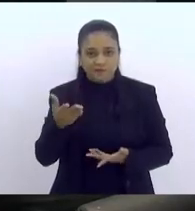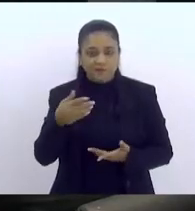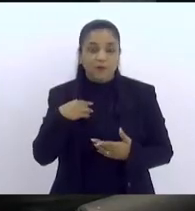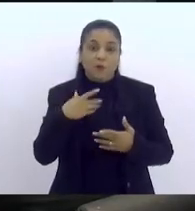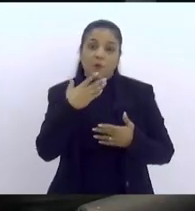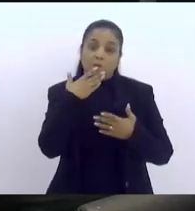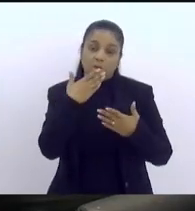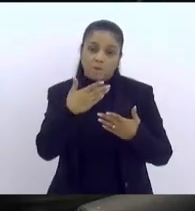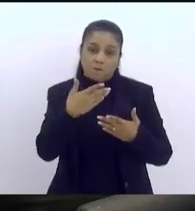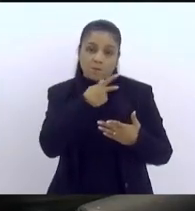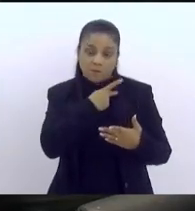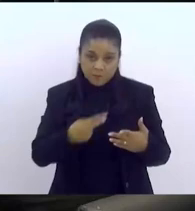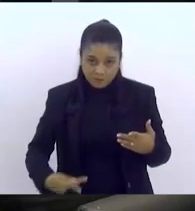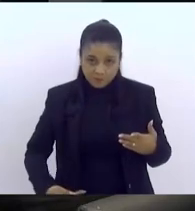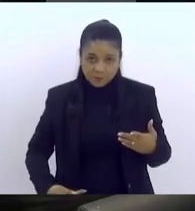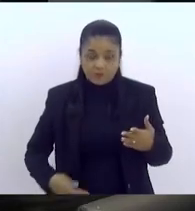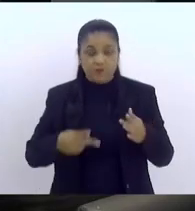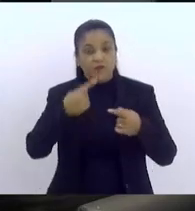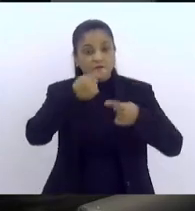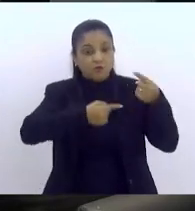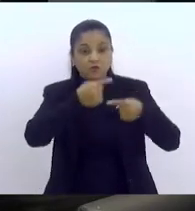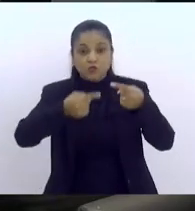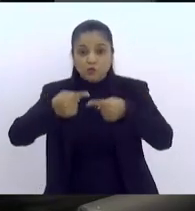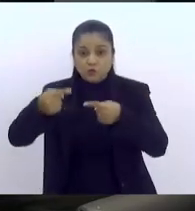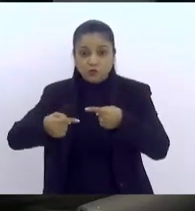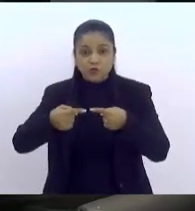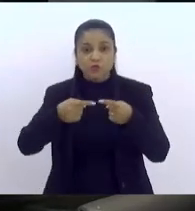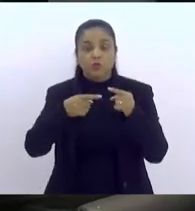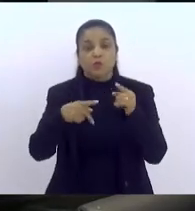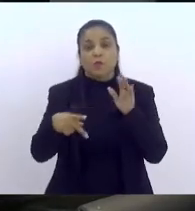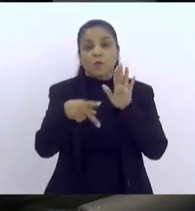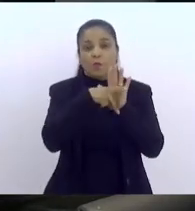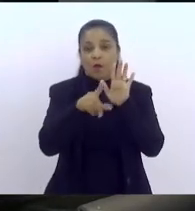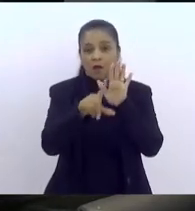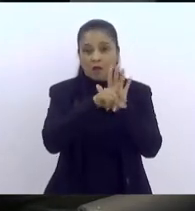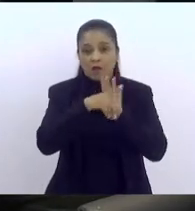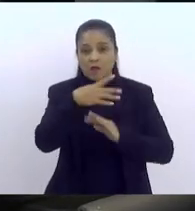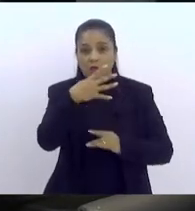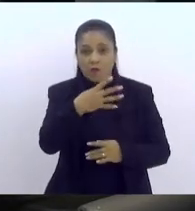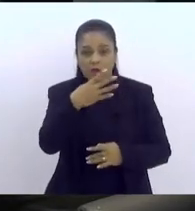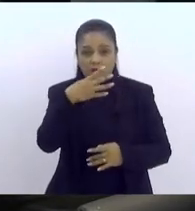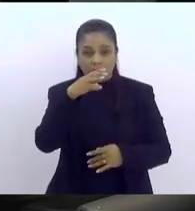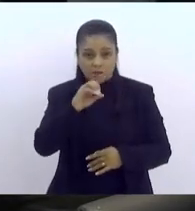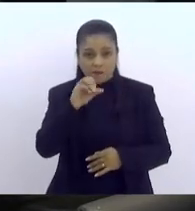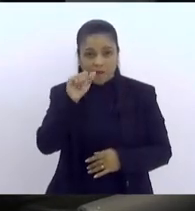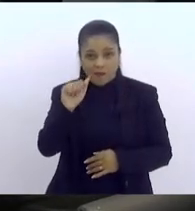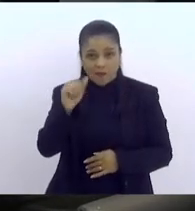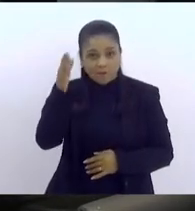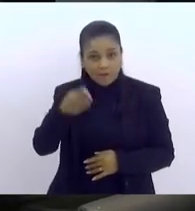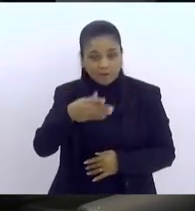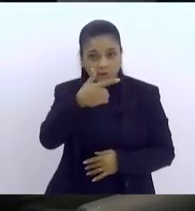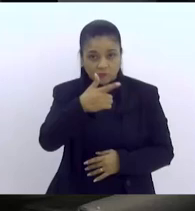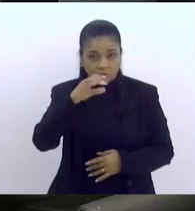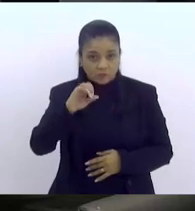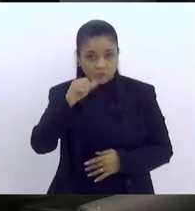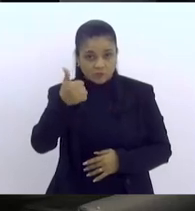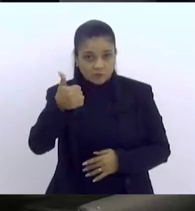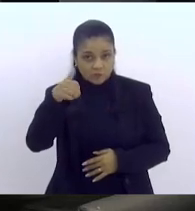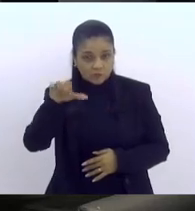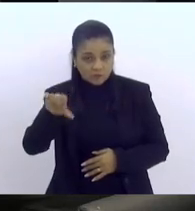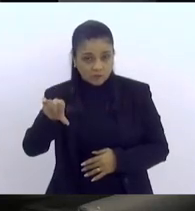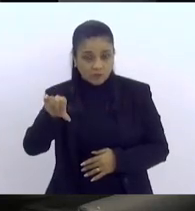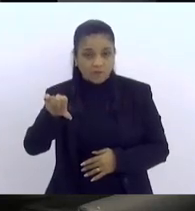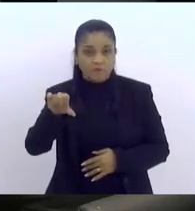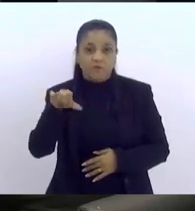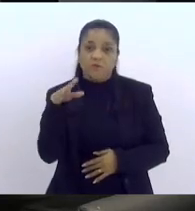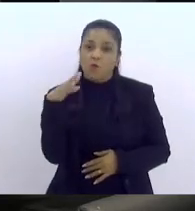Presidente, vou discutir o projeto de lei 40A de 2019 do deputado Márcio Canella bem